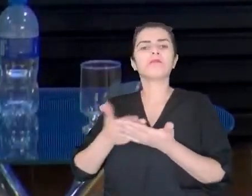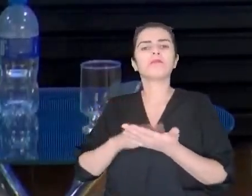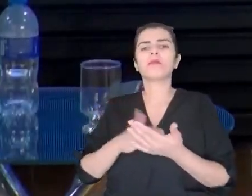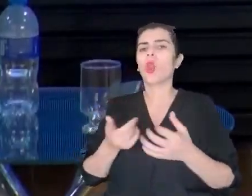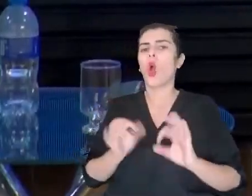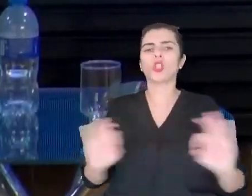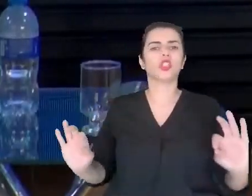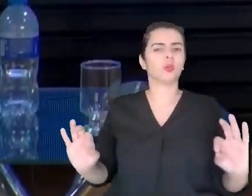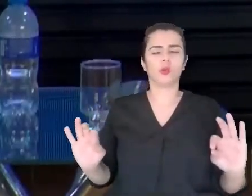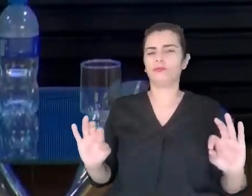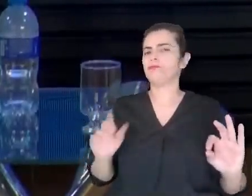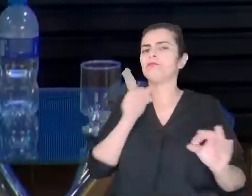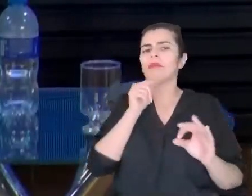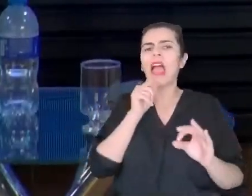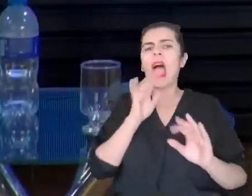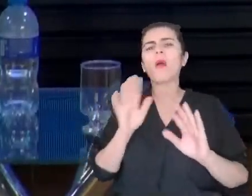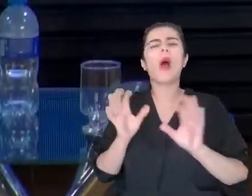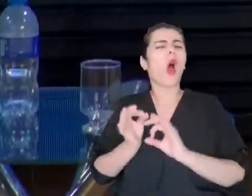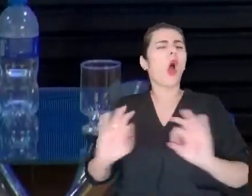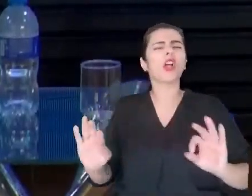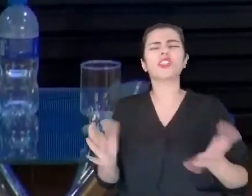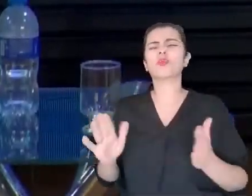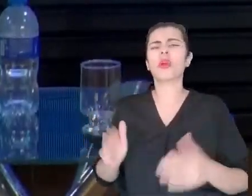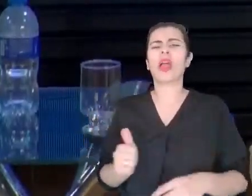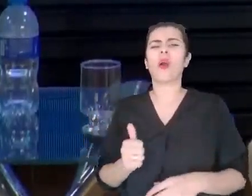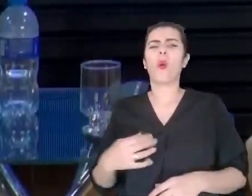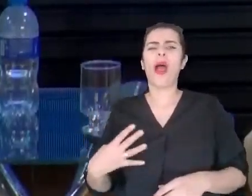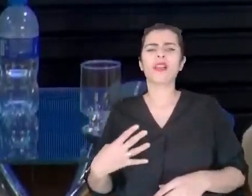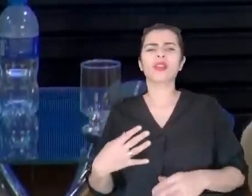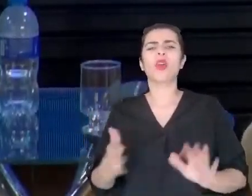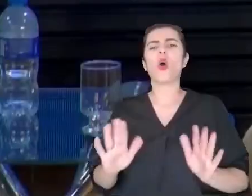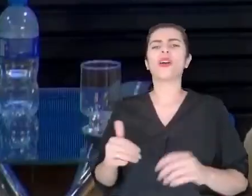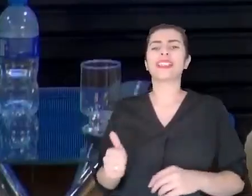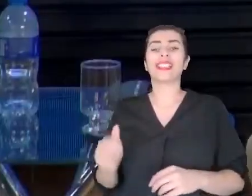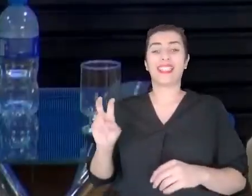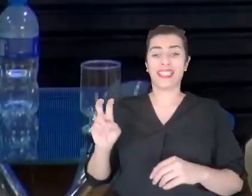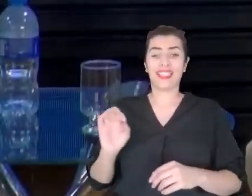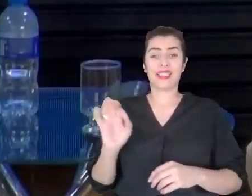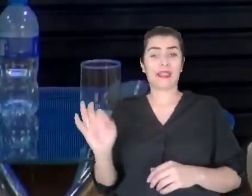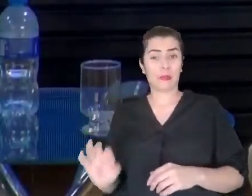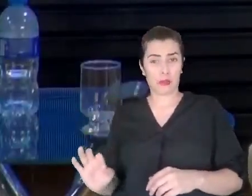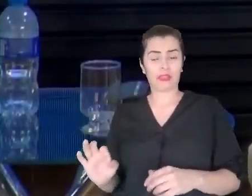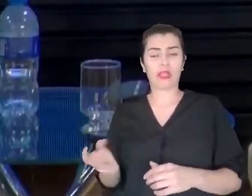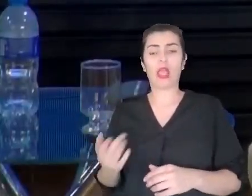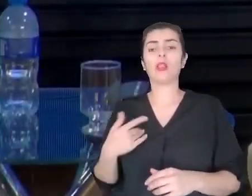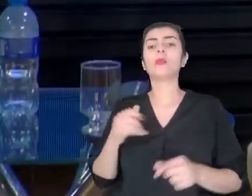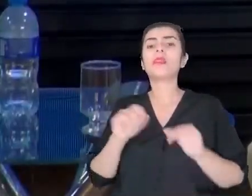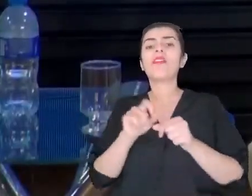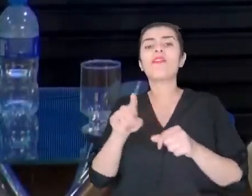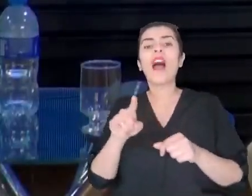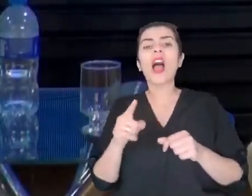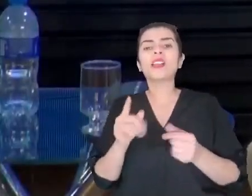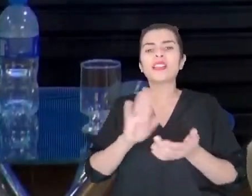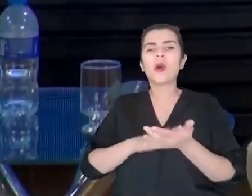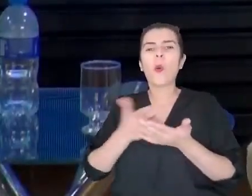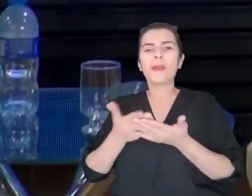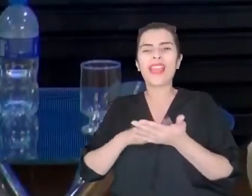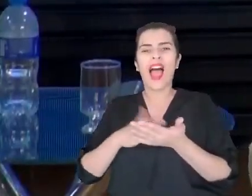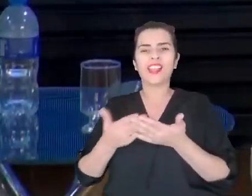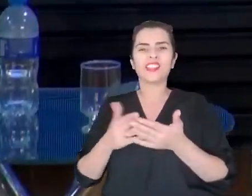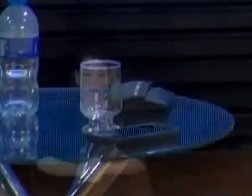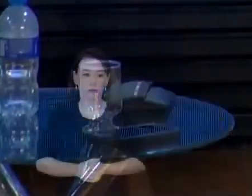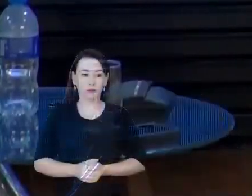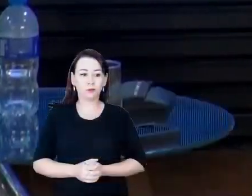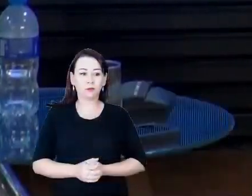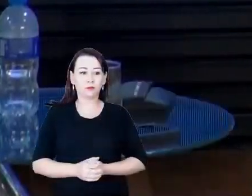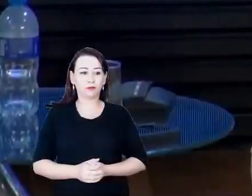entre 14% e 15%, né? E a gente tem feito perfis de umidade, uma umidade residual, né, entre 8% e 10%.